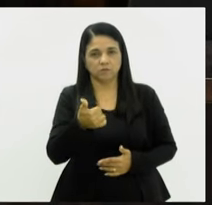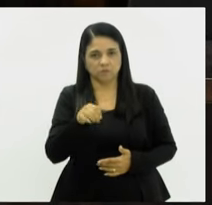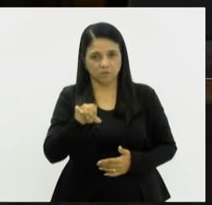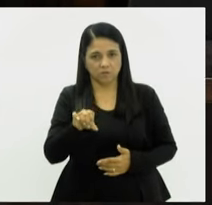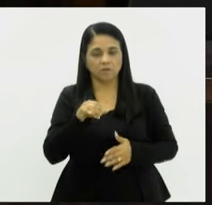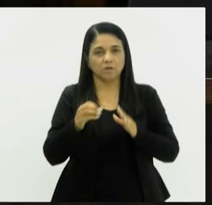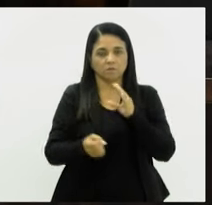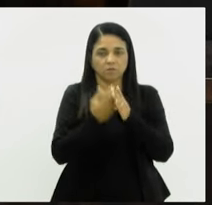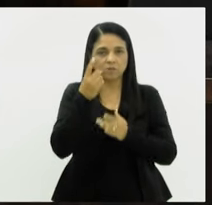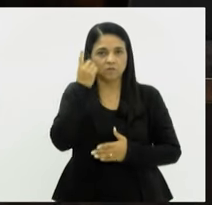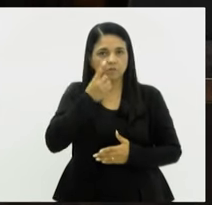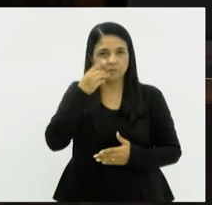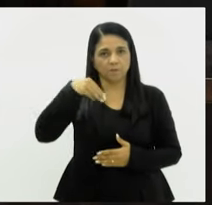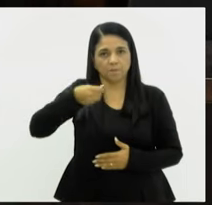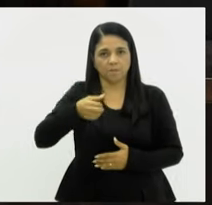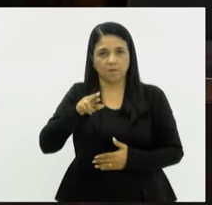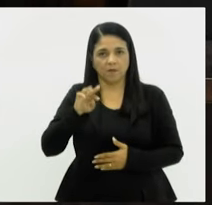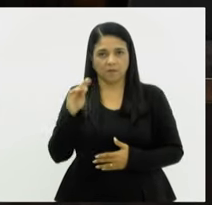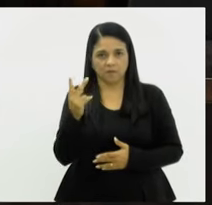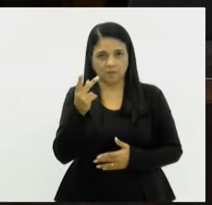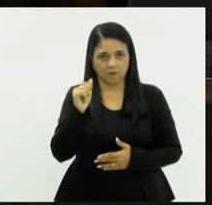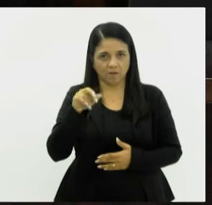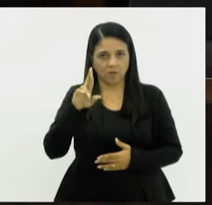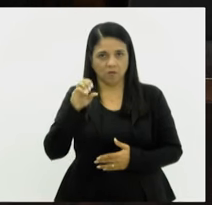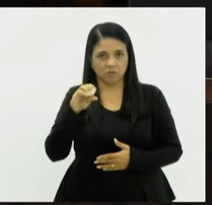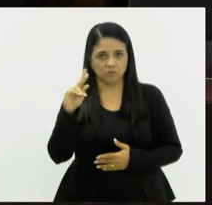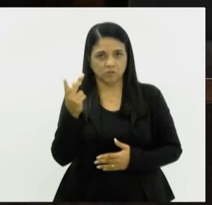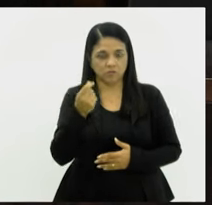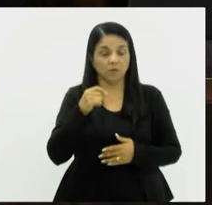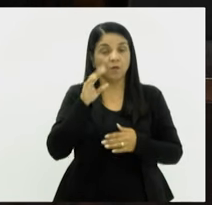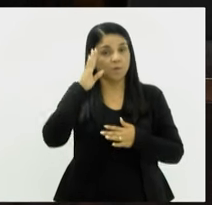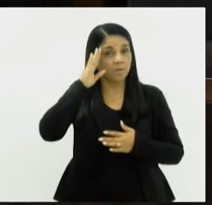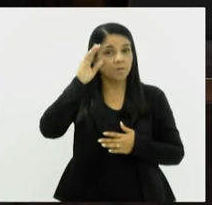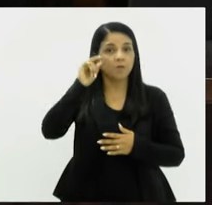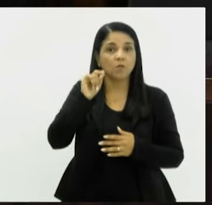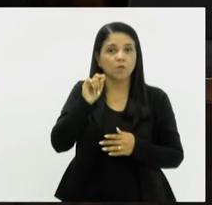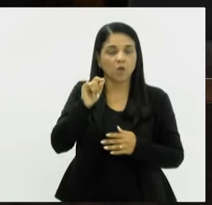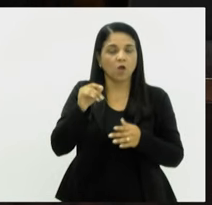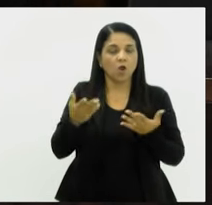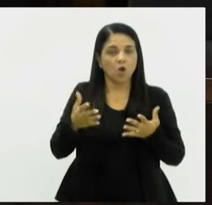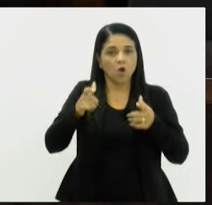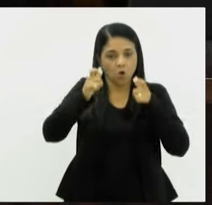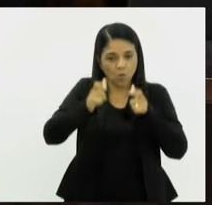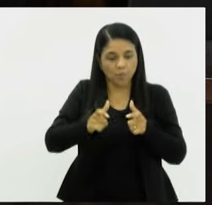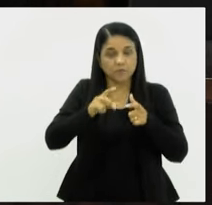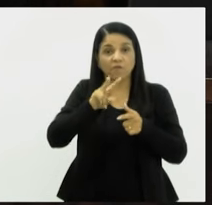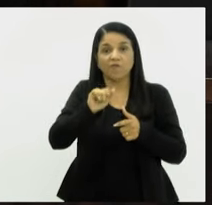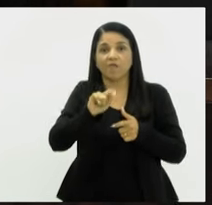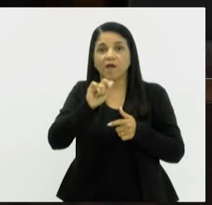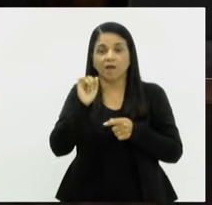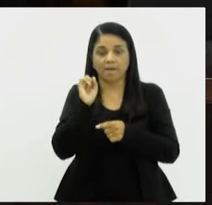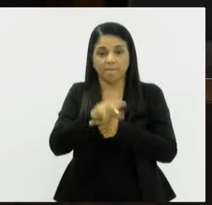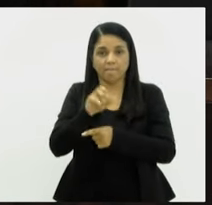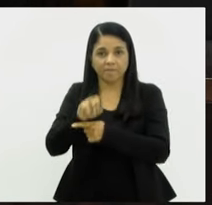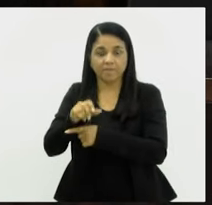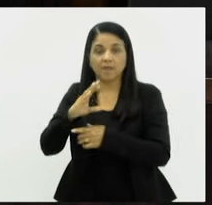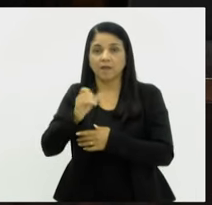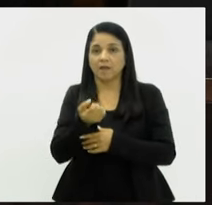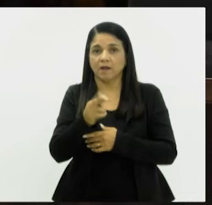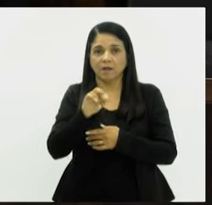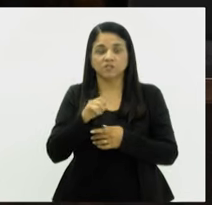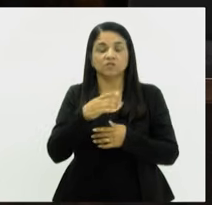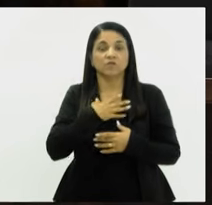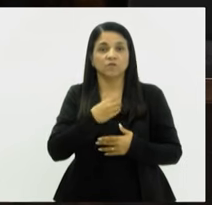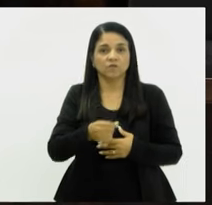646/2019, de autoria da deputada Marta Rocha, que dispõe sobre a prioridade para a ocupação de vaga em creche para filhos de